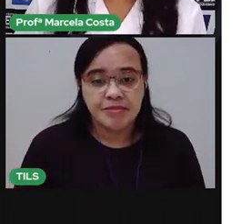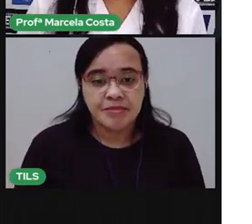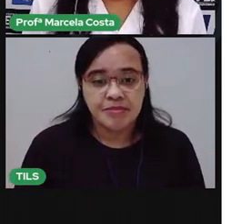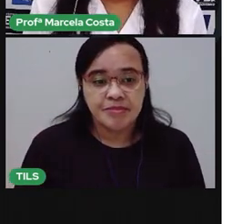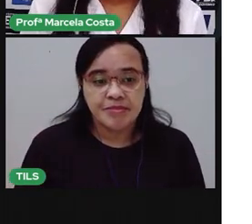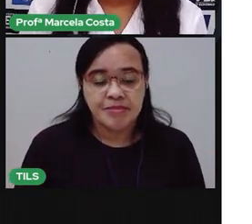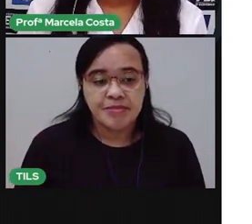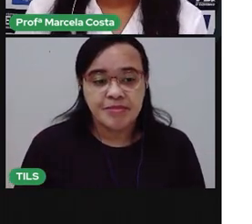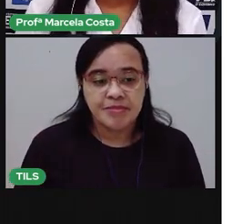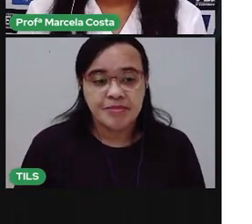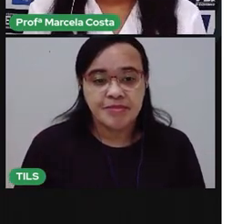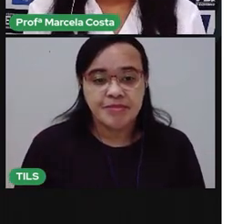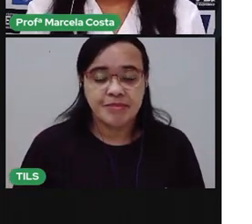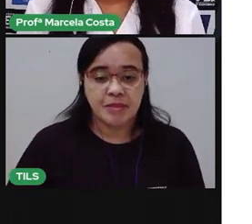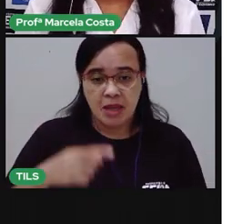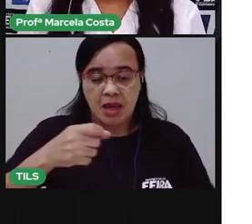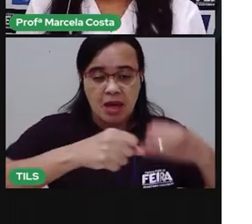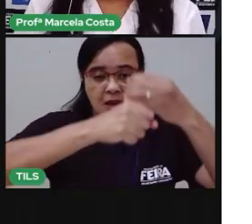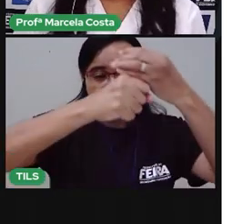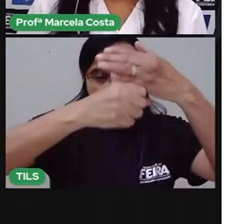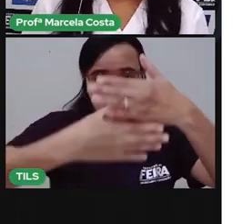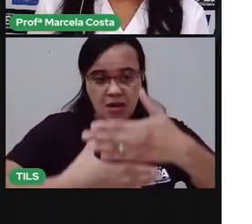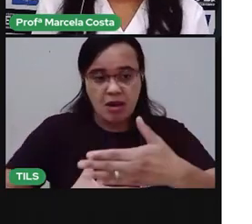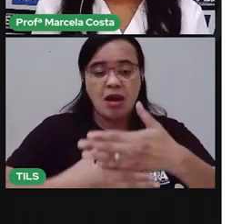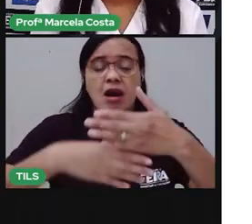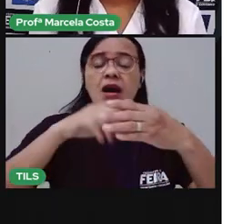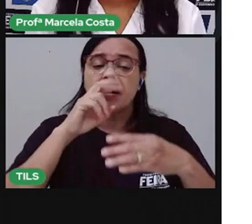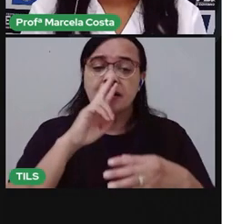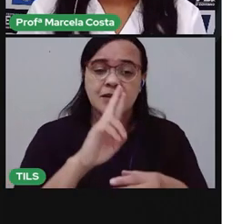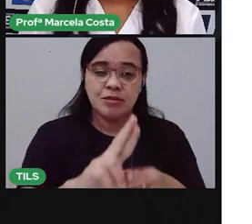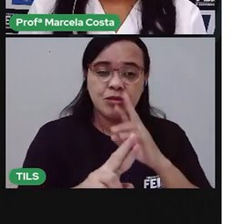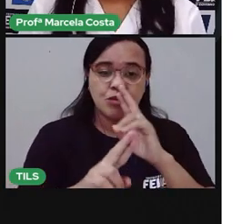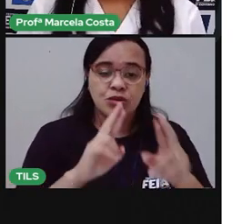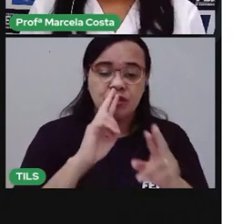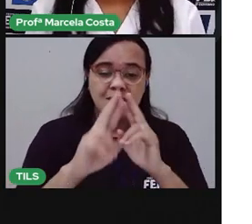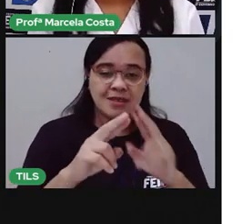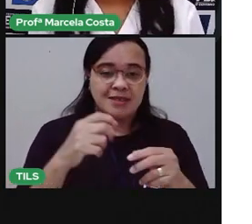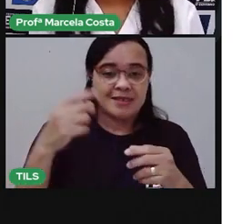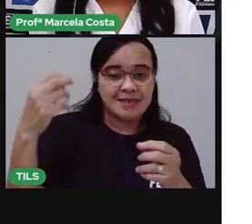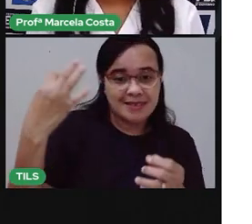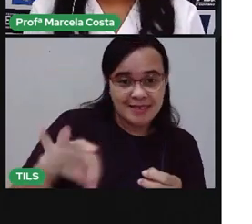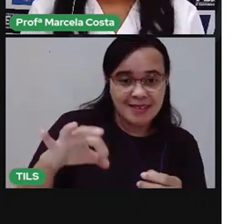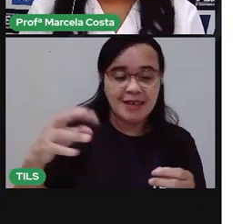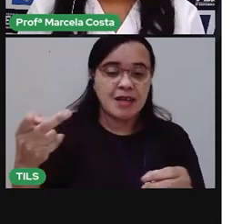me responde a inocente que eu te digo que tá certo ou tá errado ó